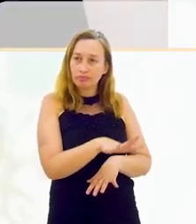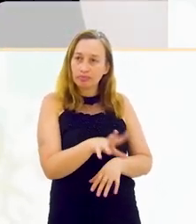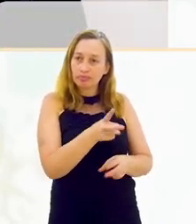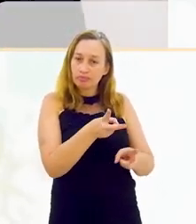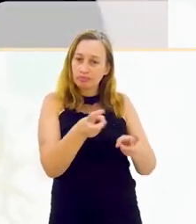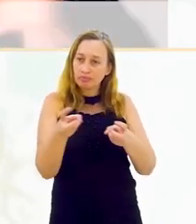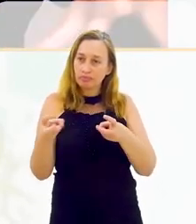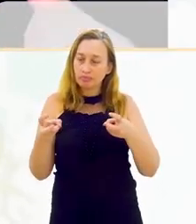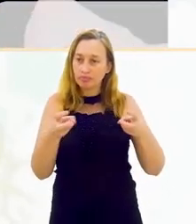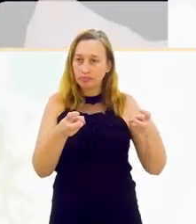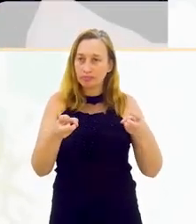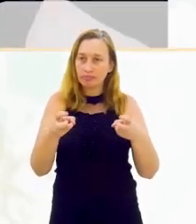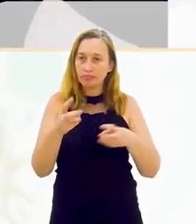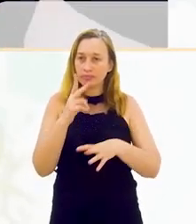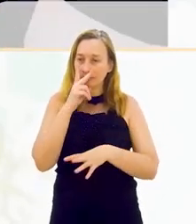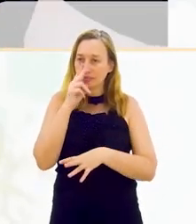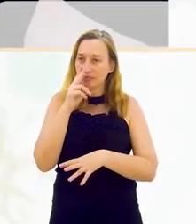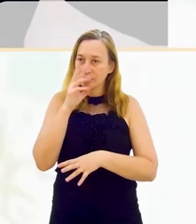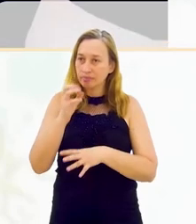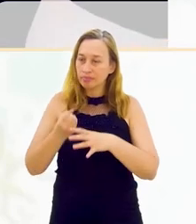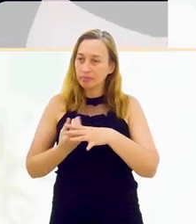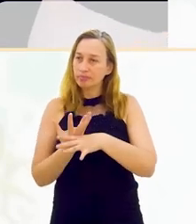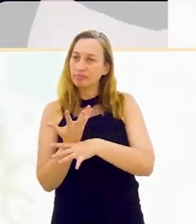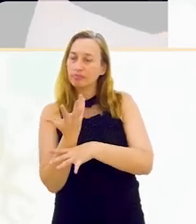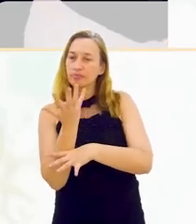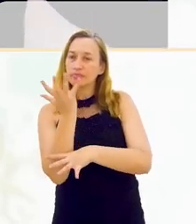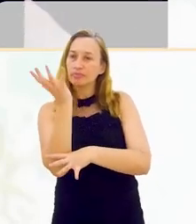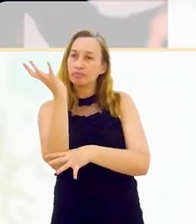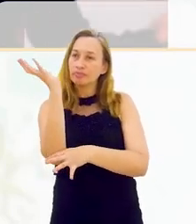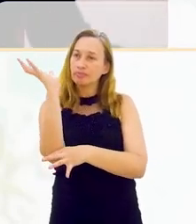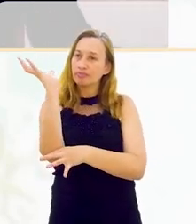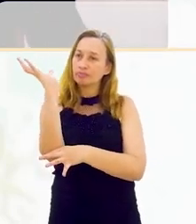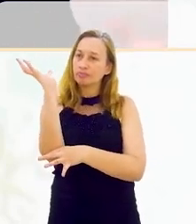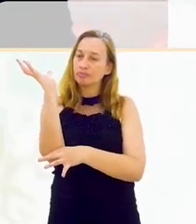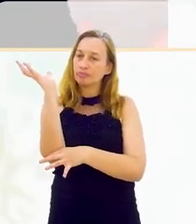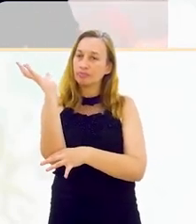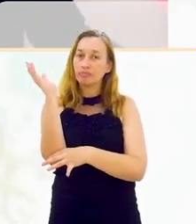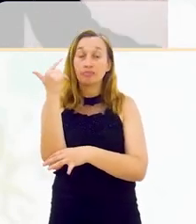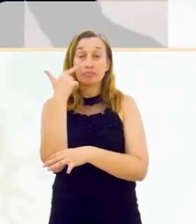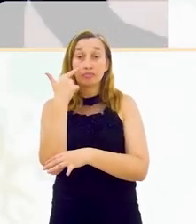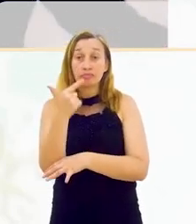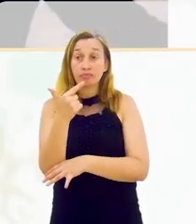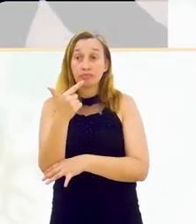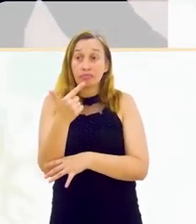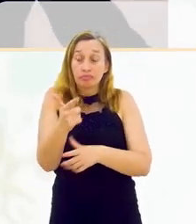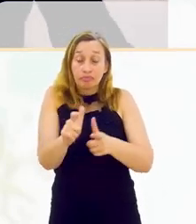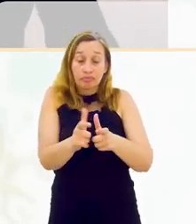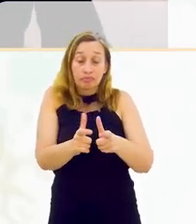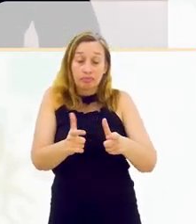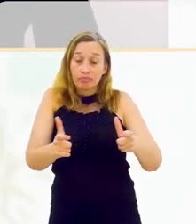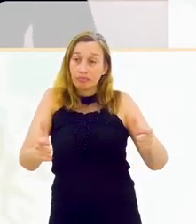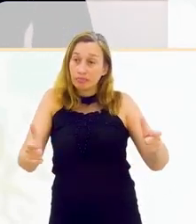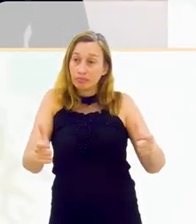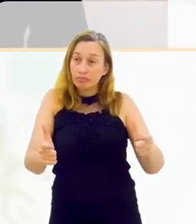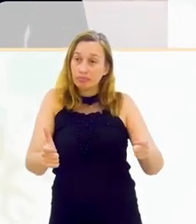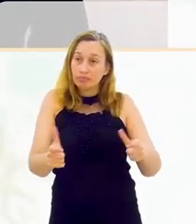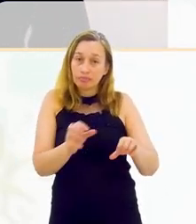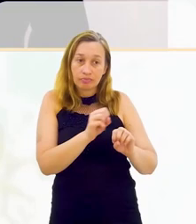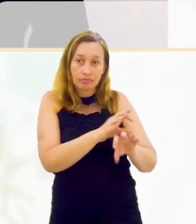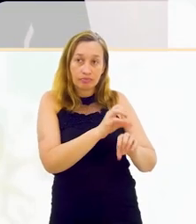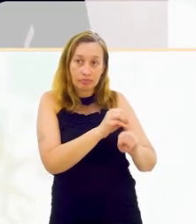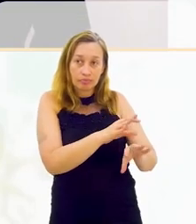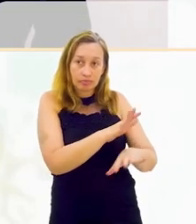percebe que tem. É como quase árvore, assim, vai ganhando galhos, você está entendendo que tem uma proporção muito maior. Não dá